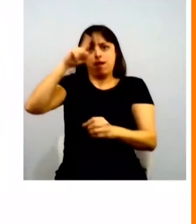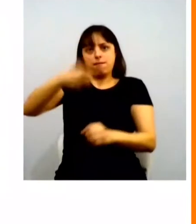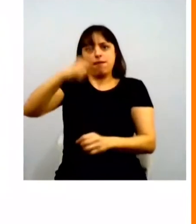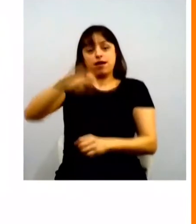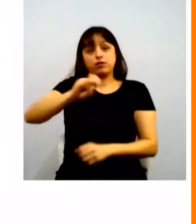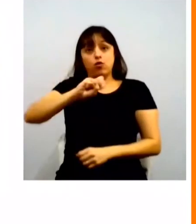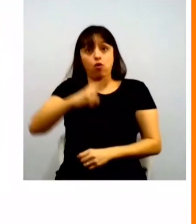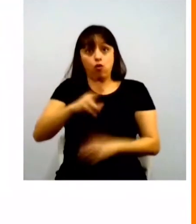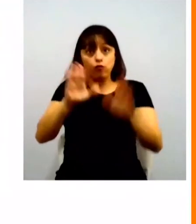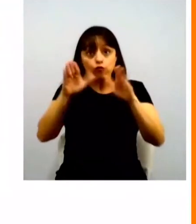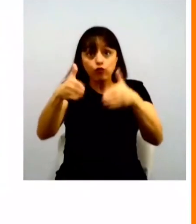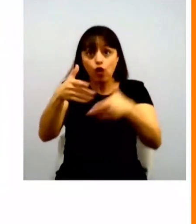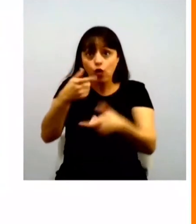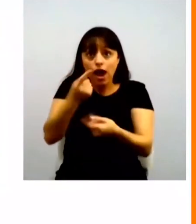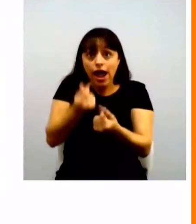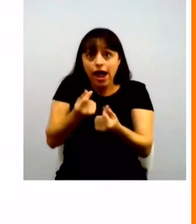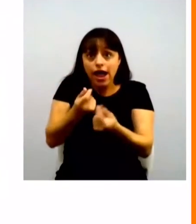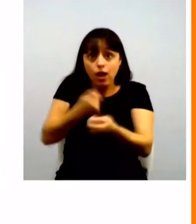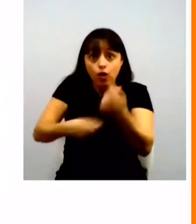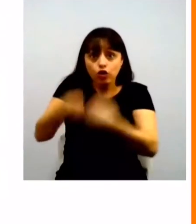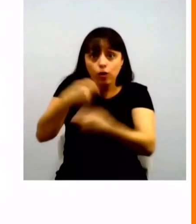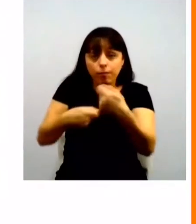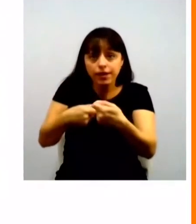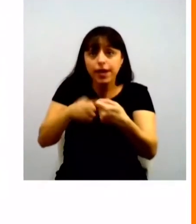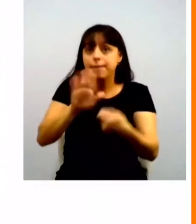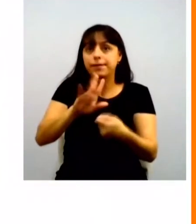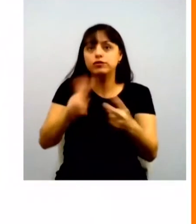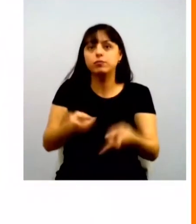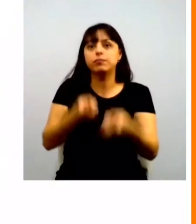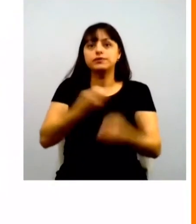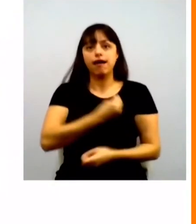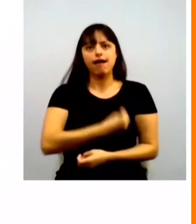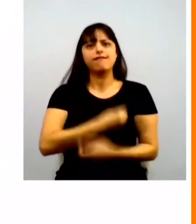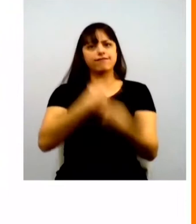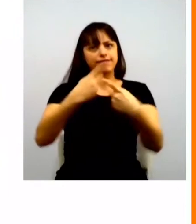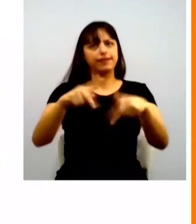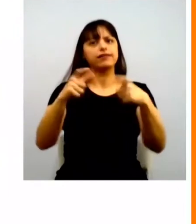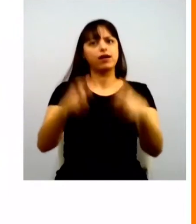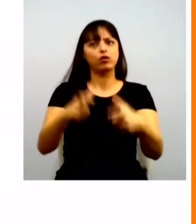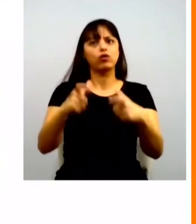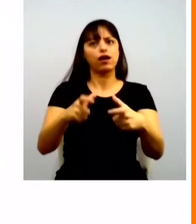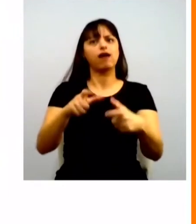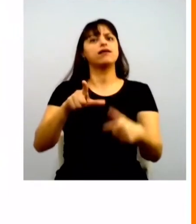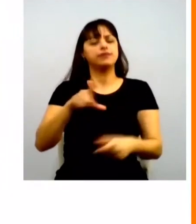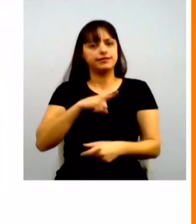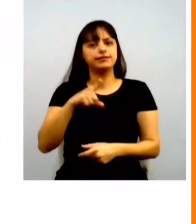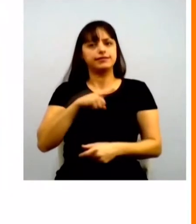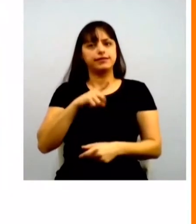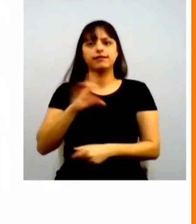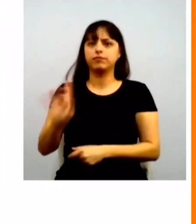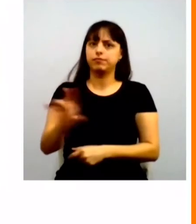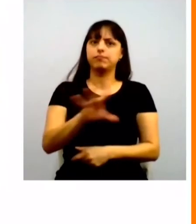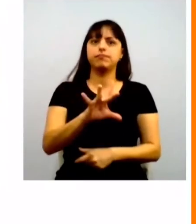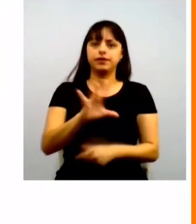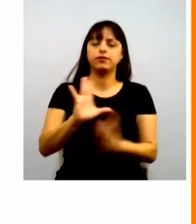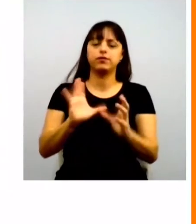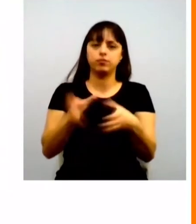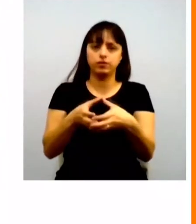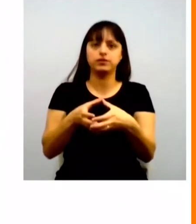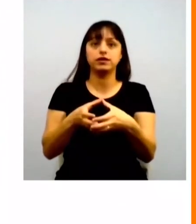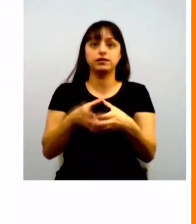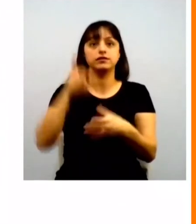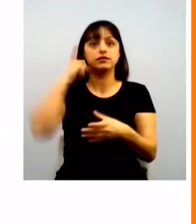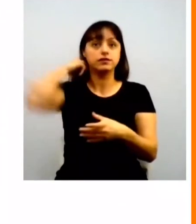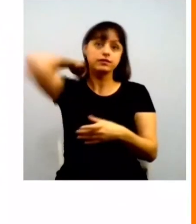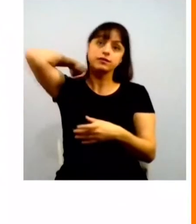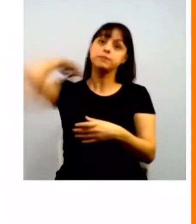estes valores e estas formas de vida que tínhamos em cada comunidade. Portanto, é importante um